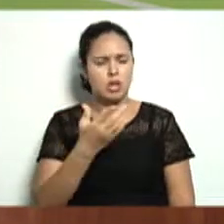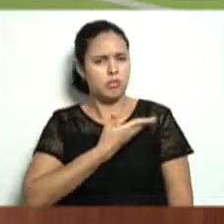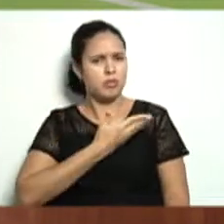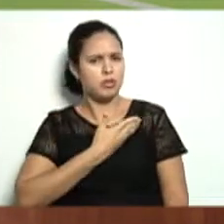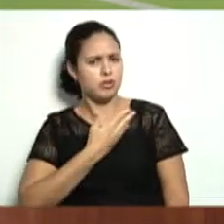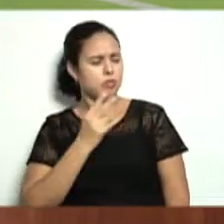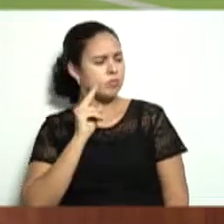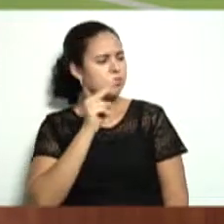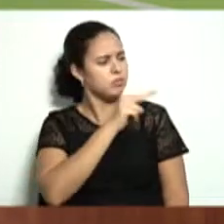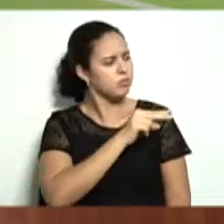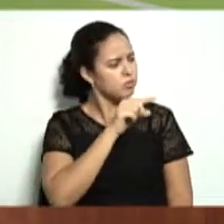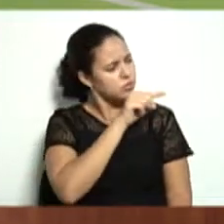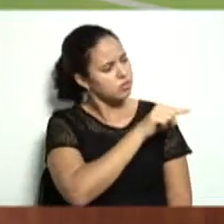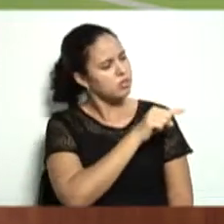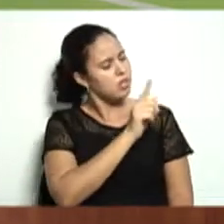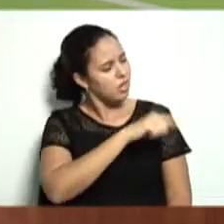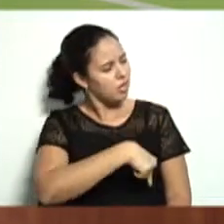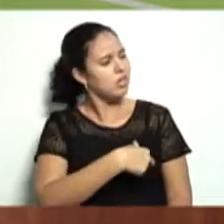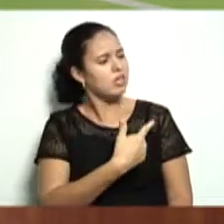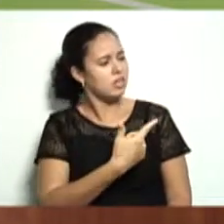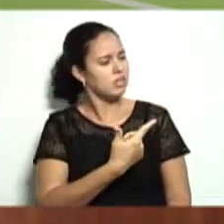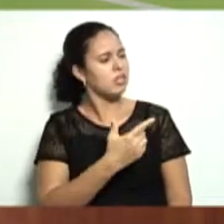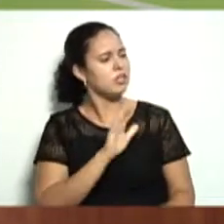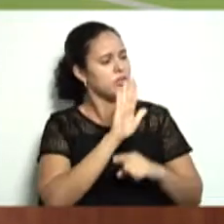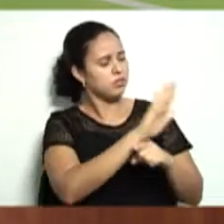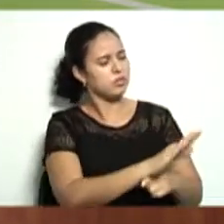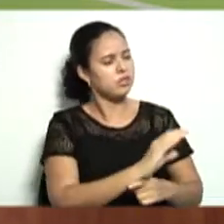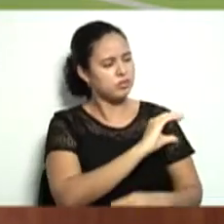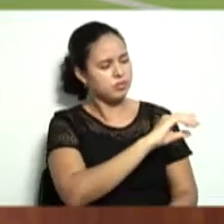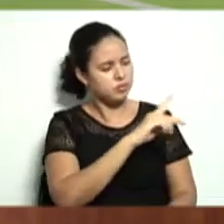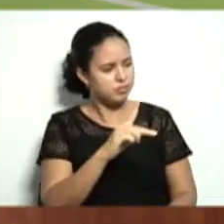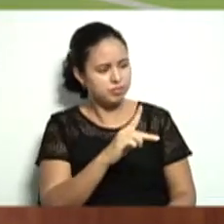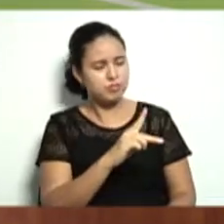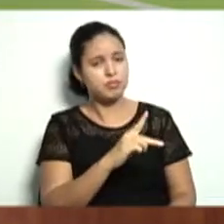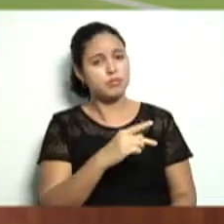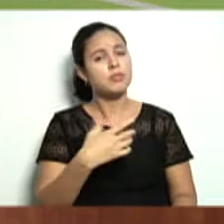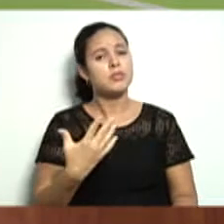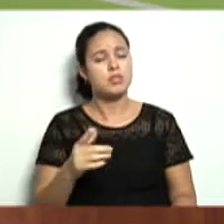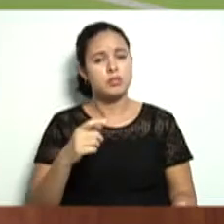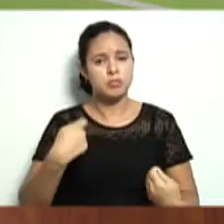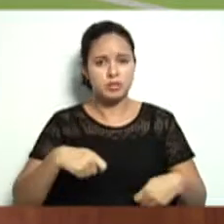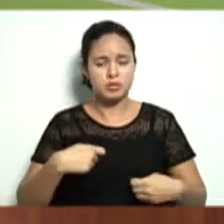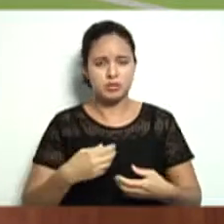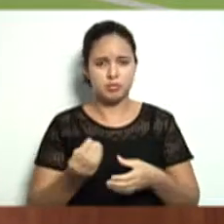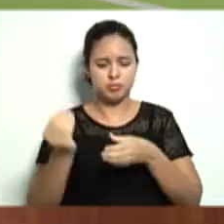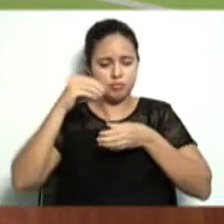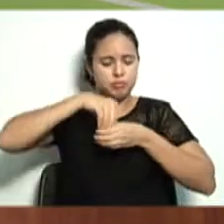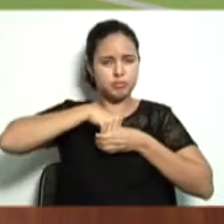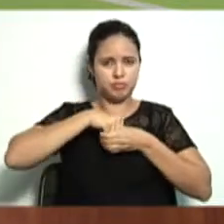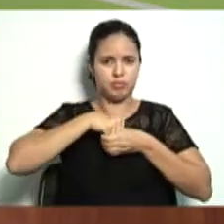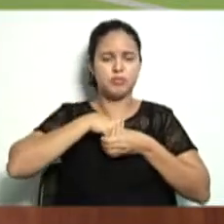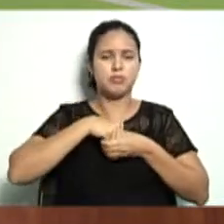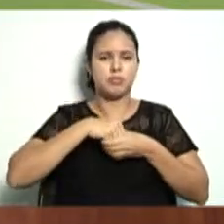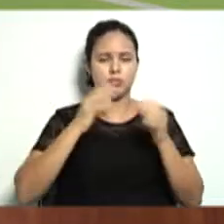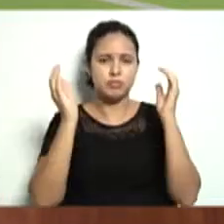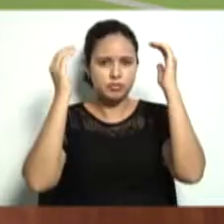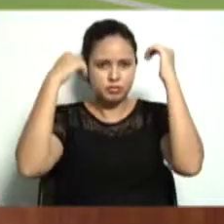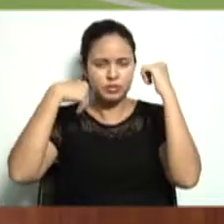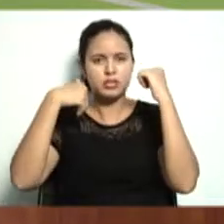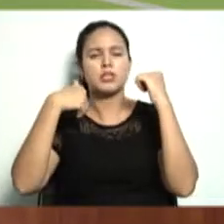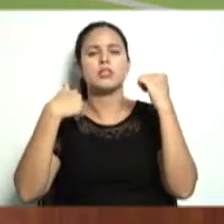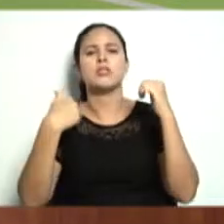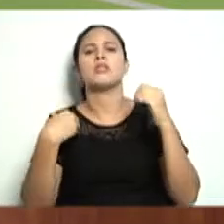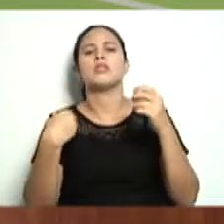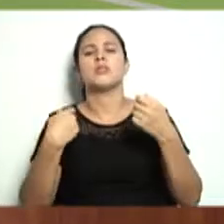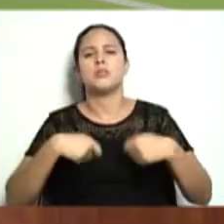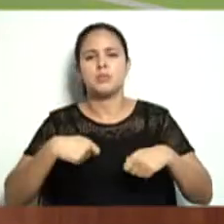diga: você é a solução para as cooperativas. Vocês devem internalizar isso, vocês estão só no começo do curso e no